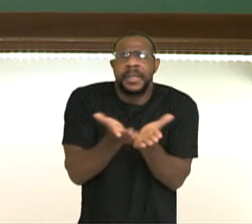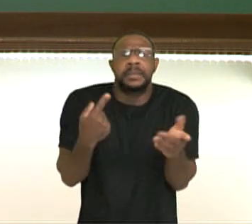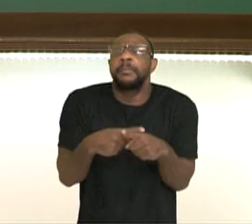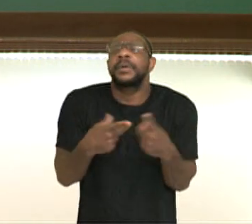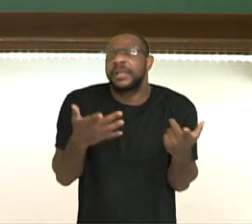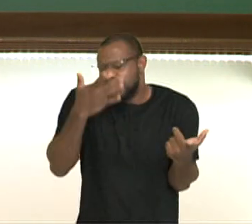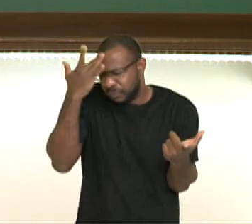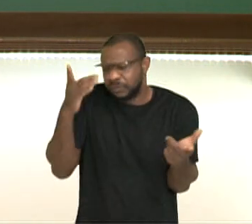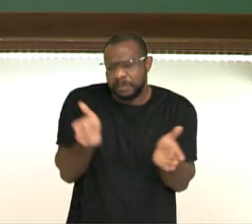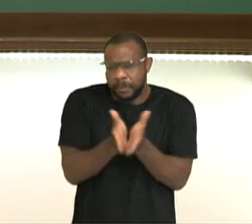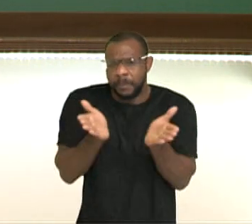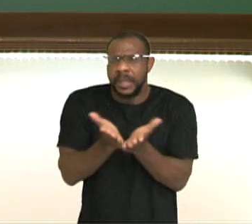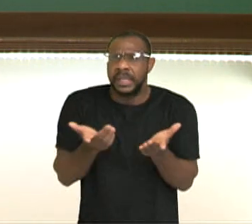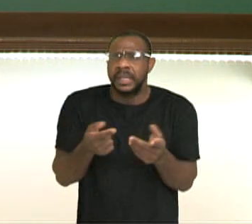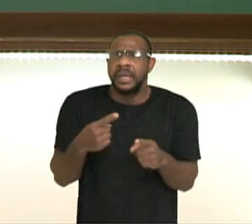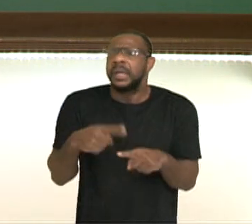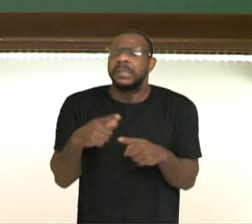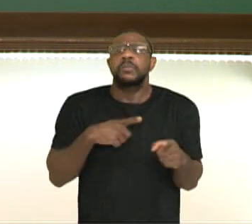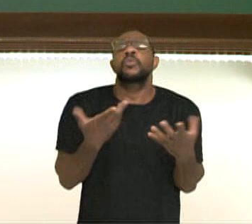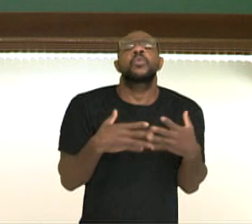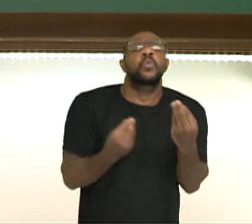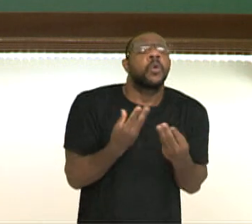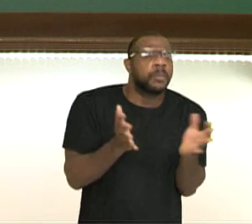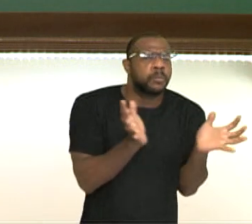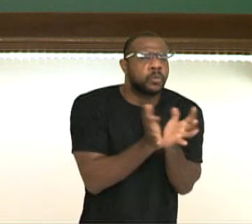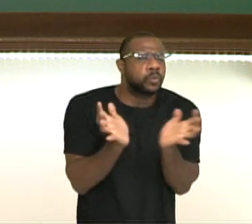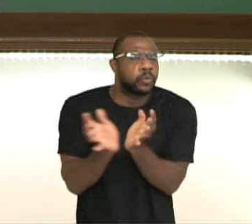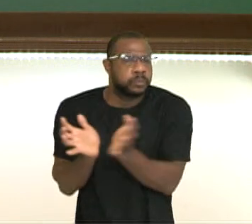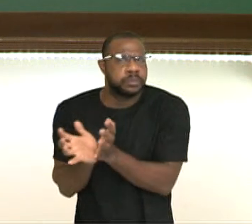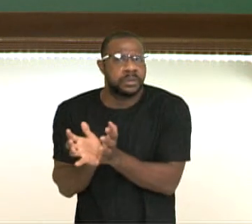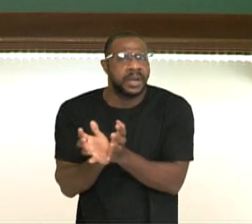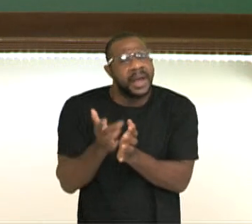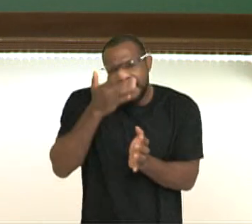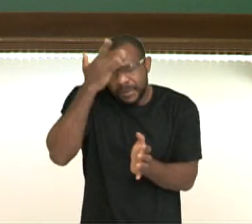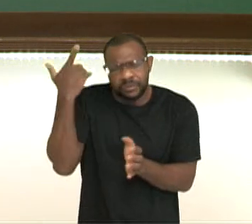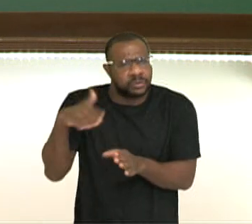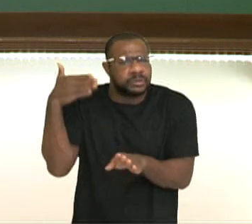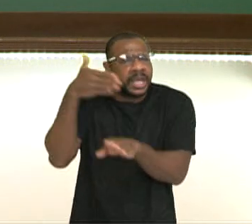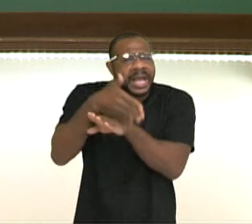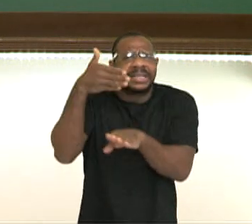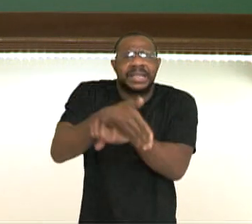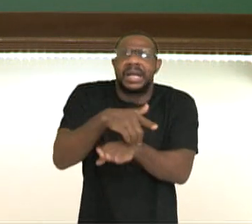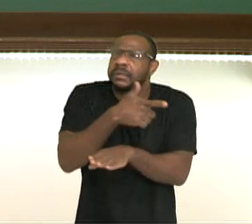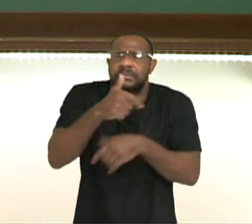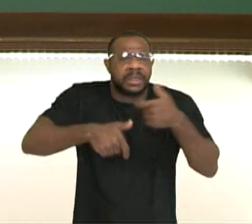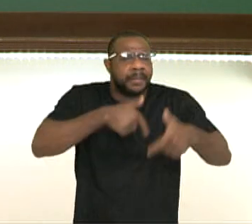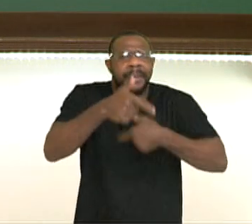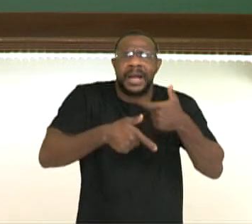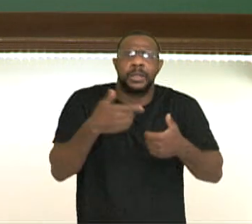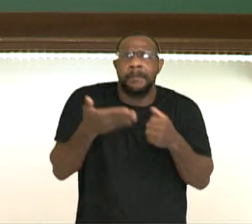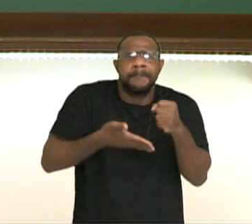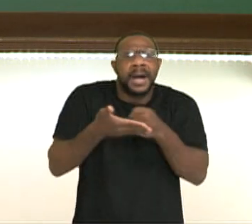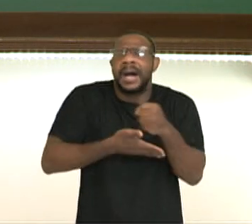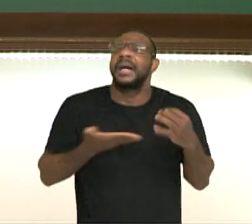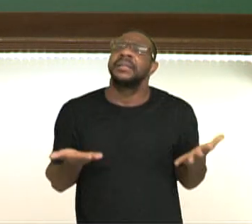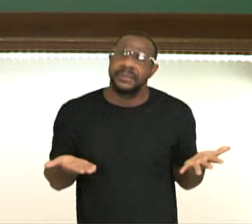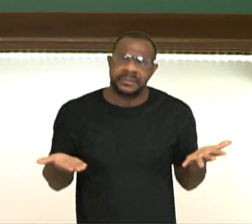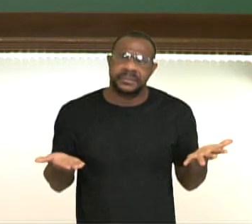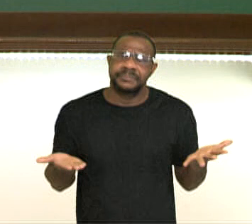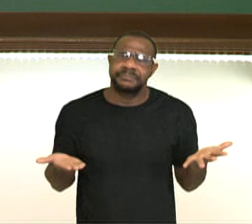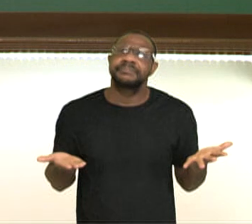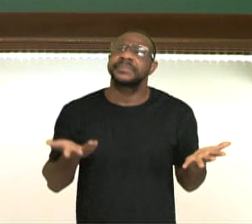que há essa classificação? Quando as pessoas não têm acesso a que tipos de serviços que nós consideramos